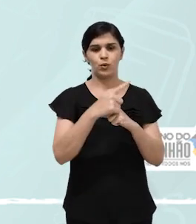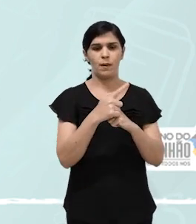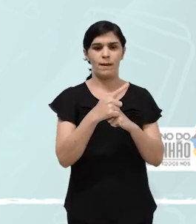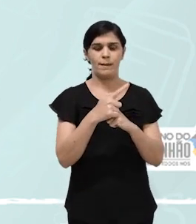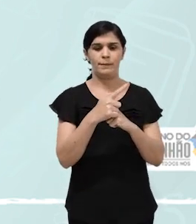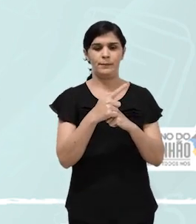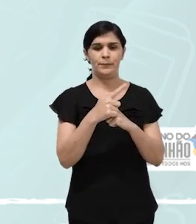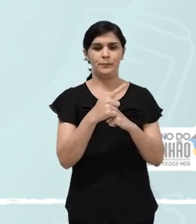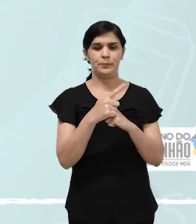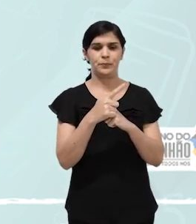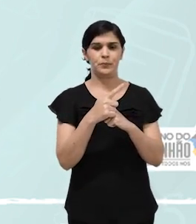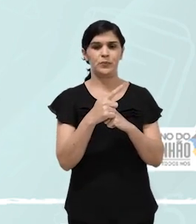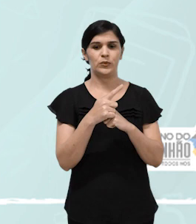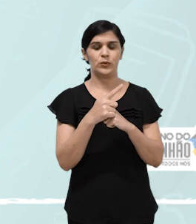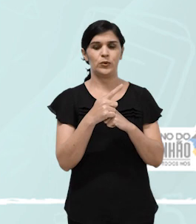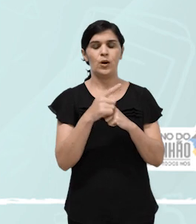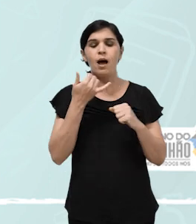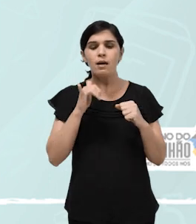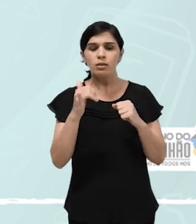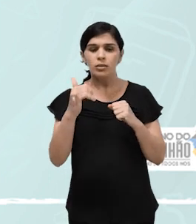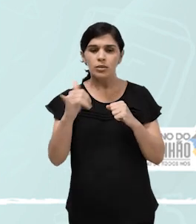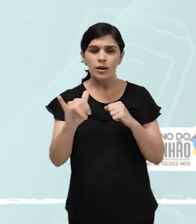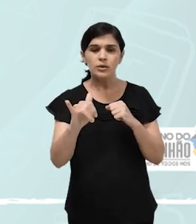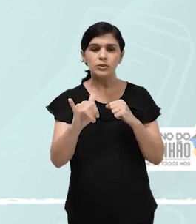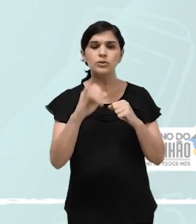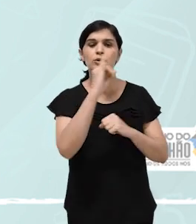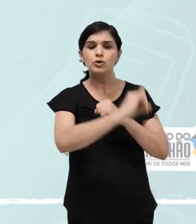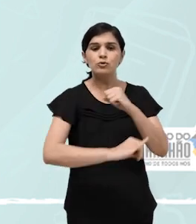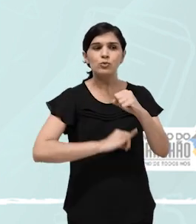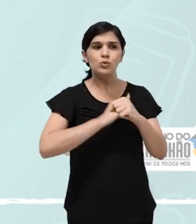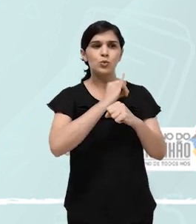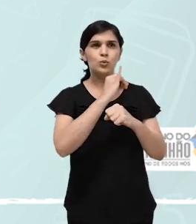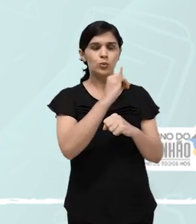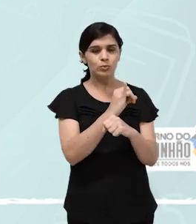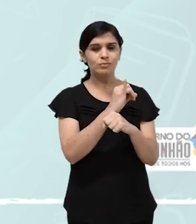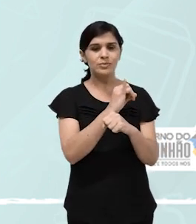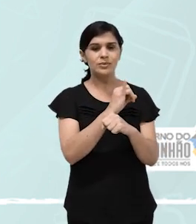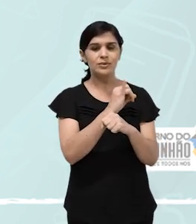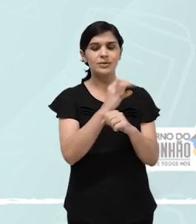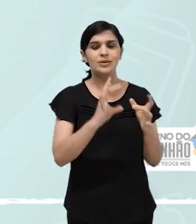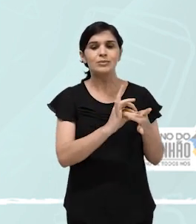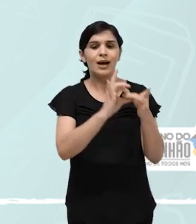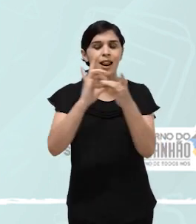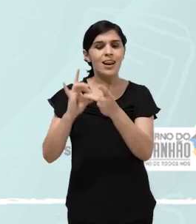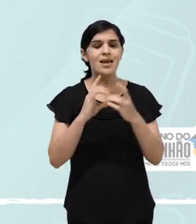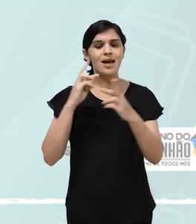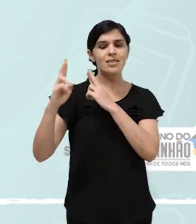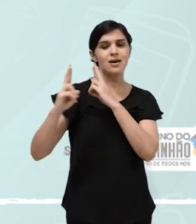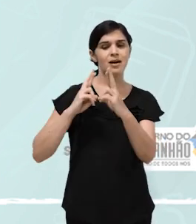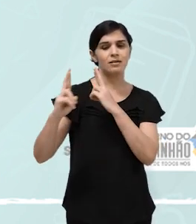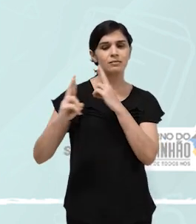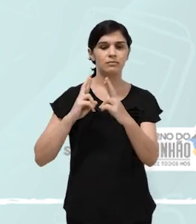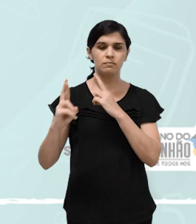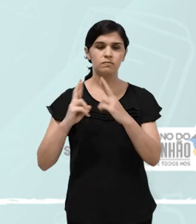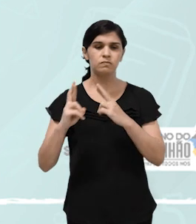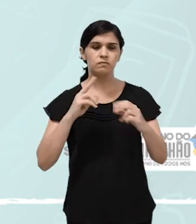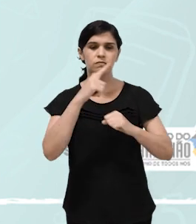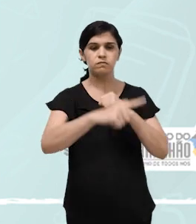químico. Então, a energia de ionização ela está relacionada com a retirada do elétron do